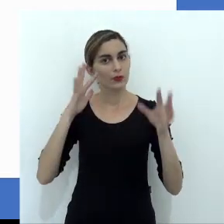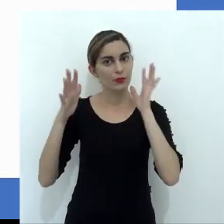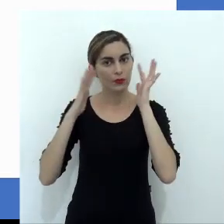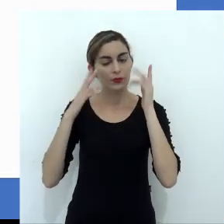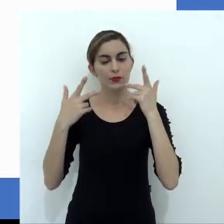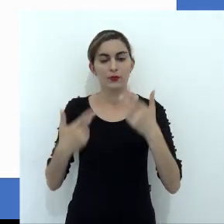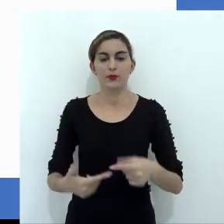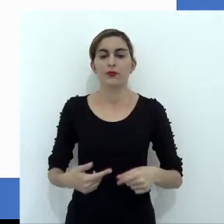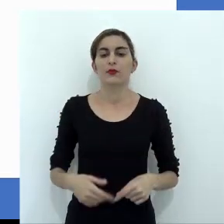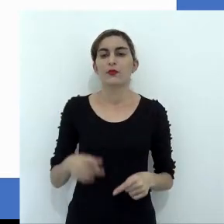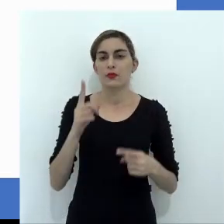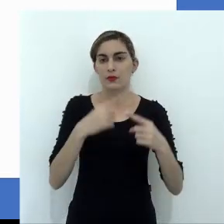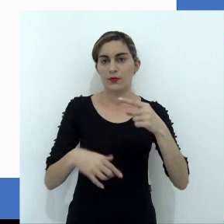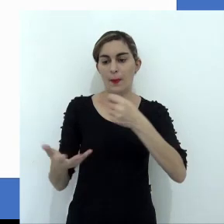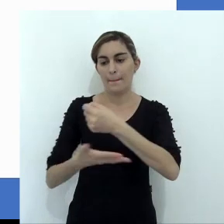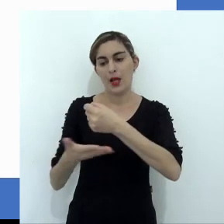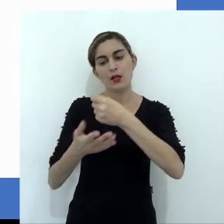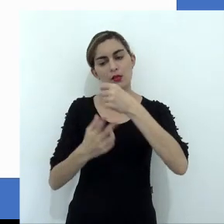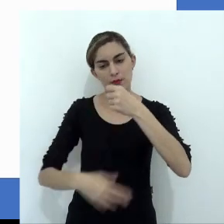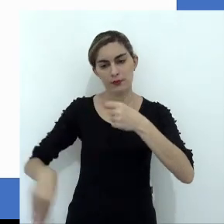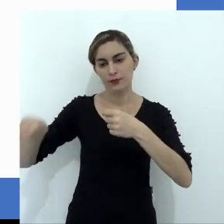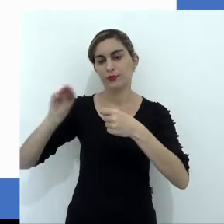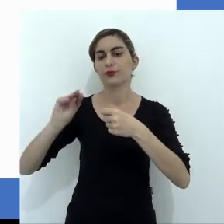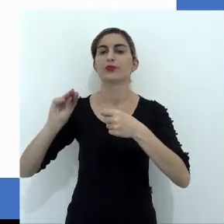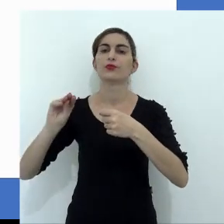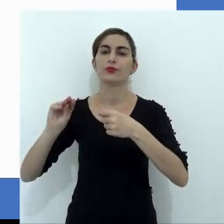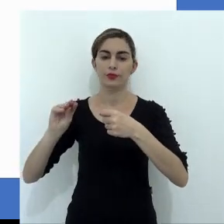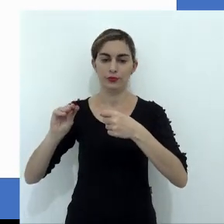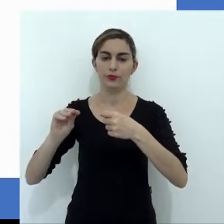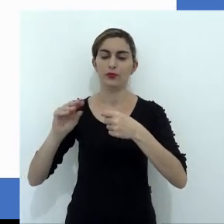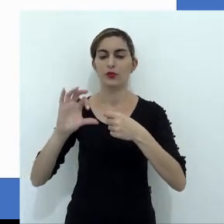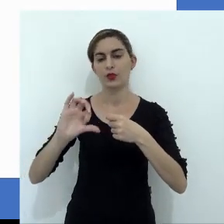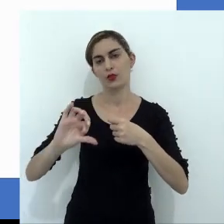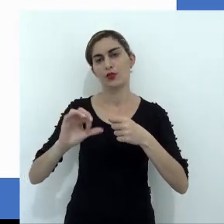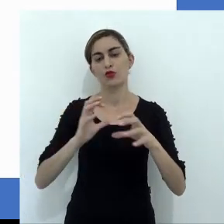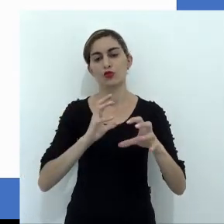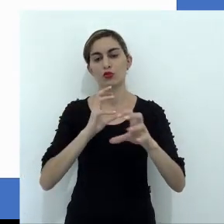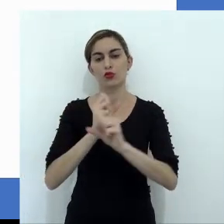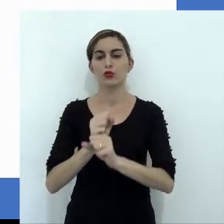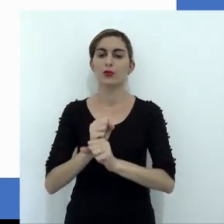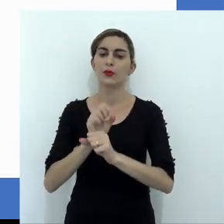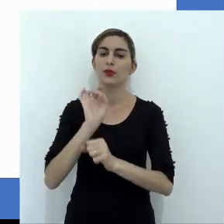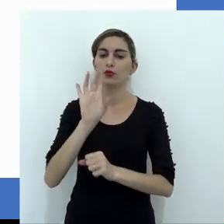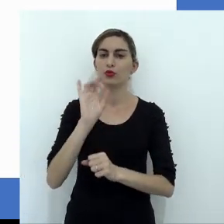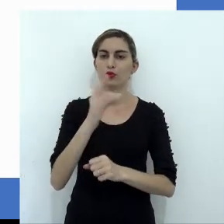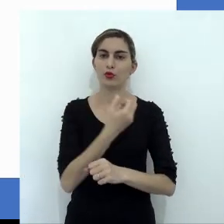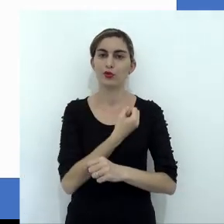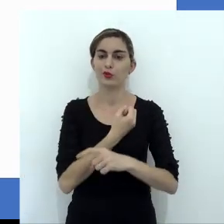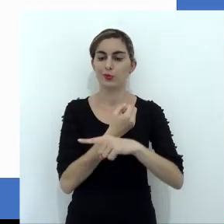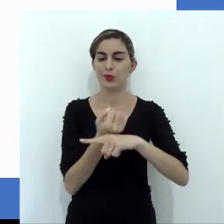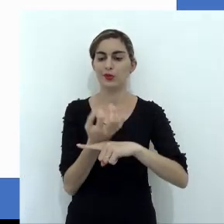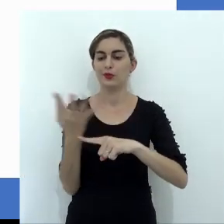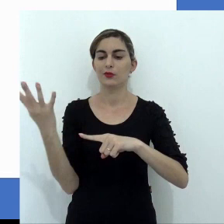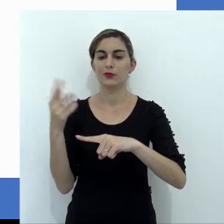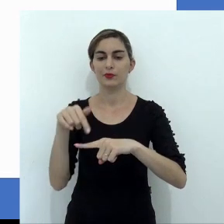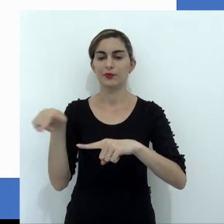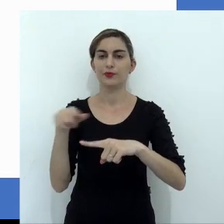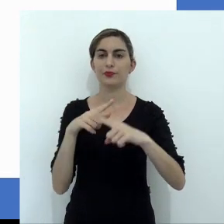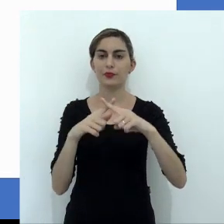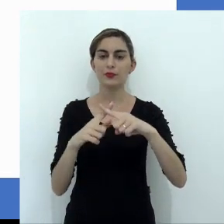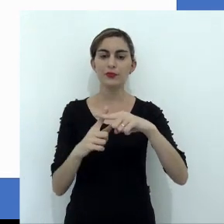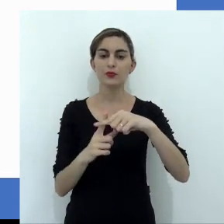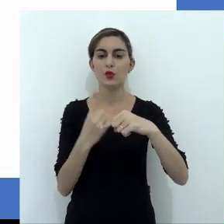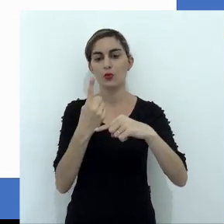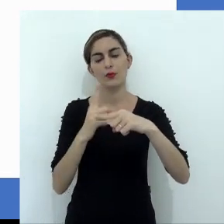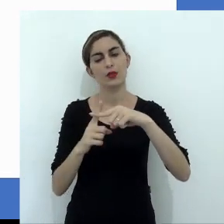galera. Vamos repetir a base 9, o denominador 9, e somar apenas os numeradores. Fazendo essa soma, 1